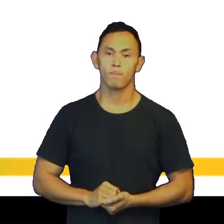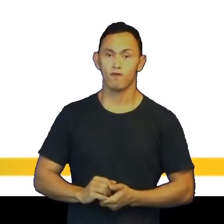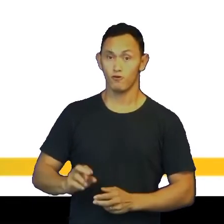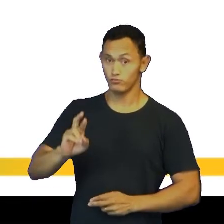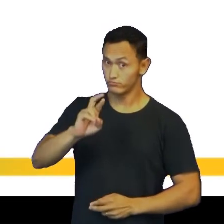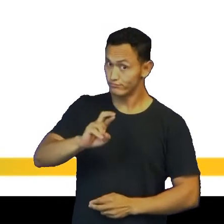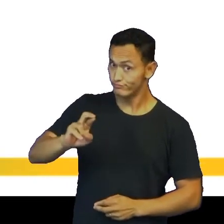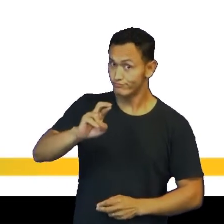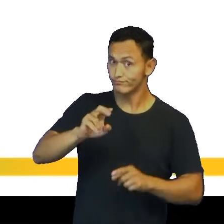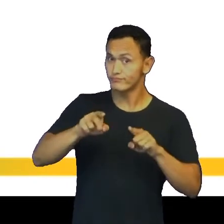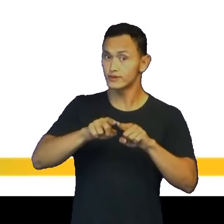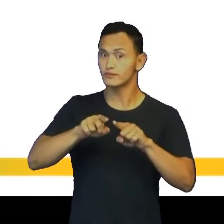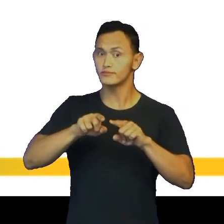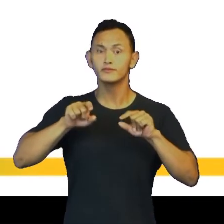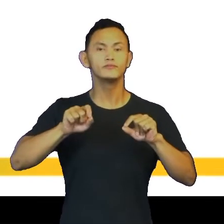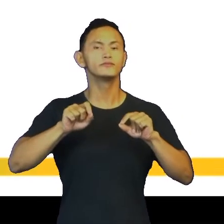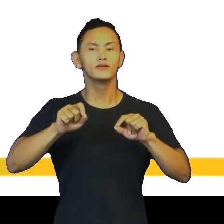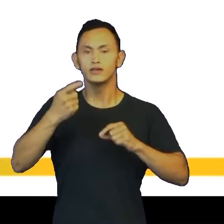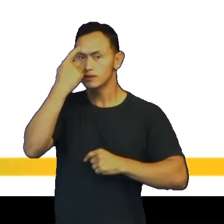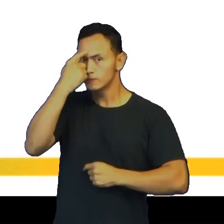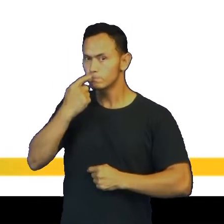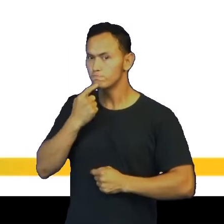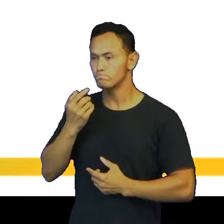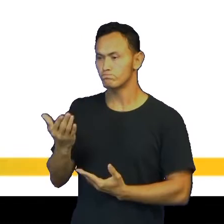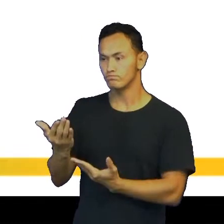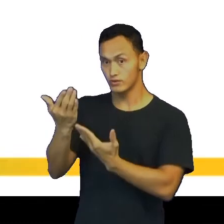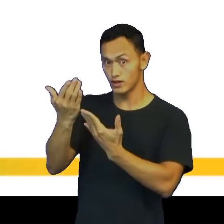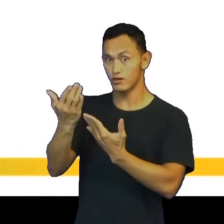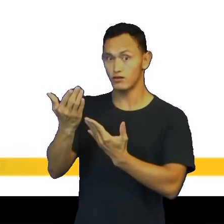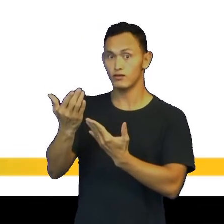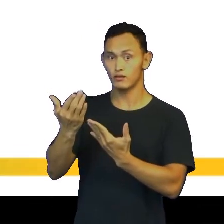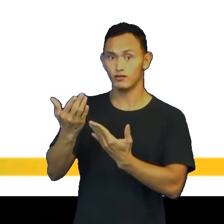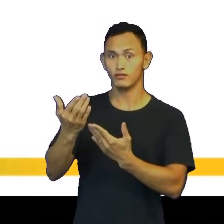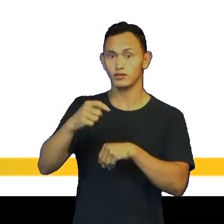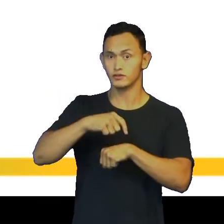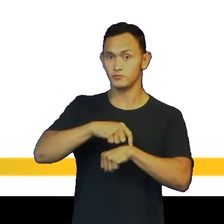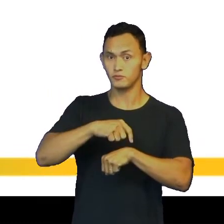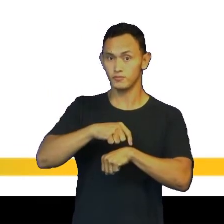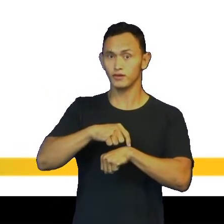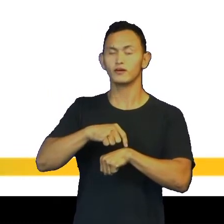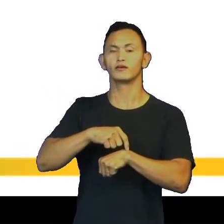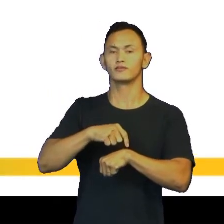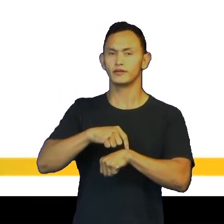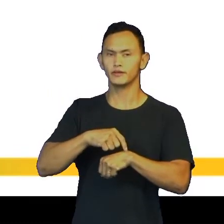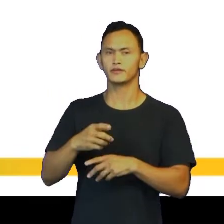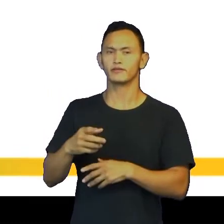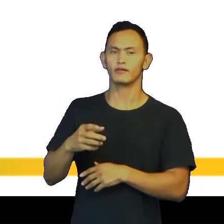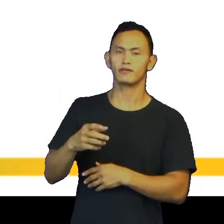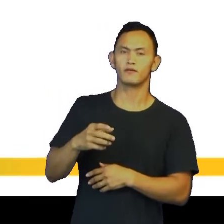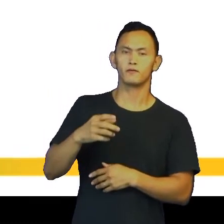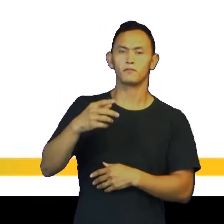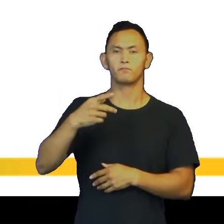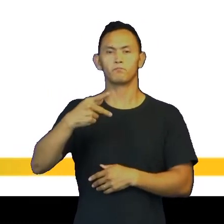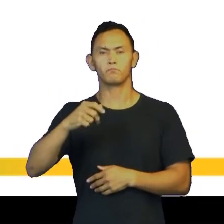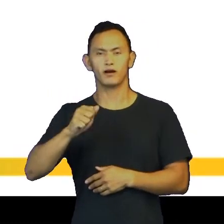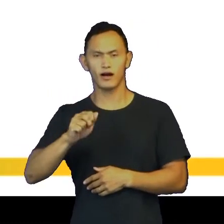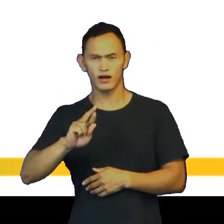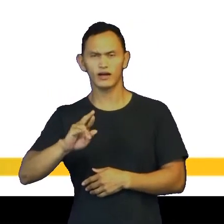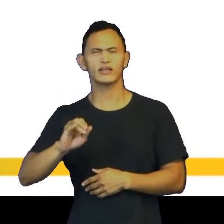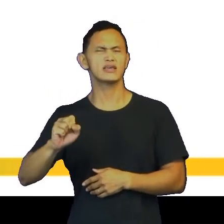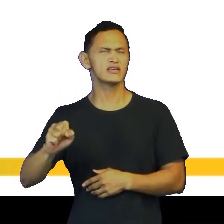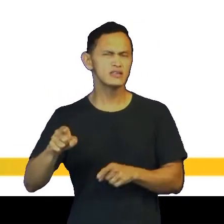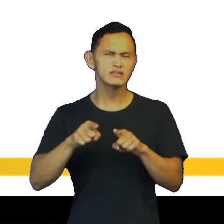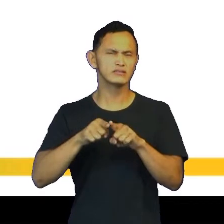observem aí né as imagens dessa época né da Bella epoc a gente tem aí uma Paris né de início